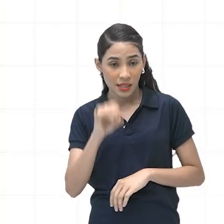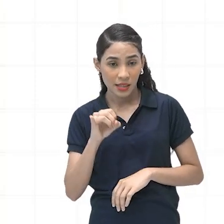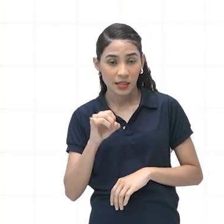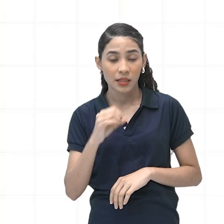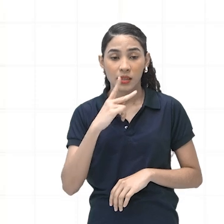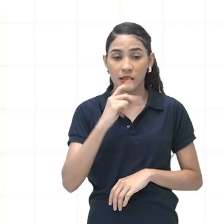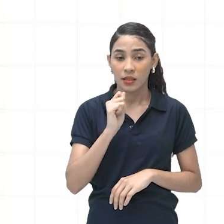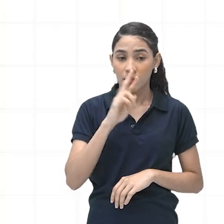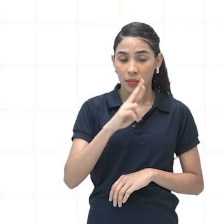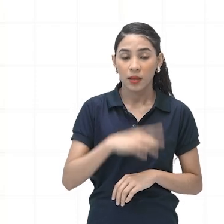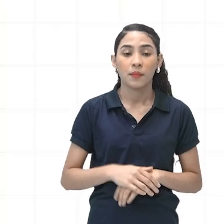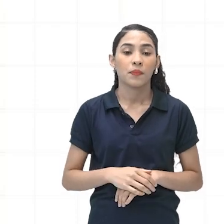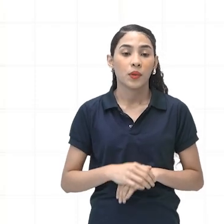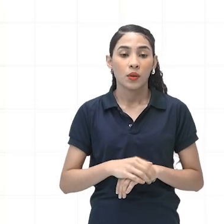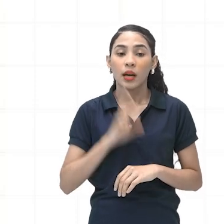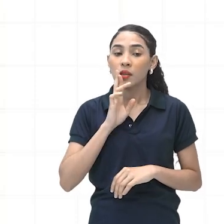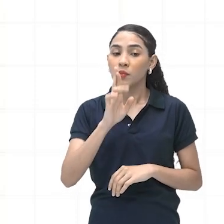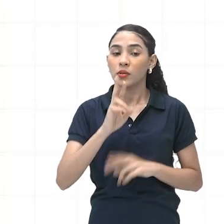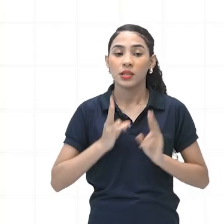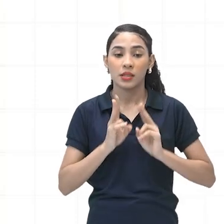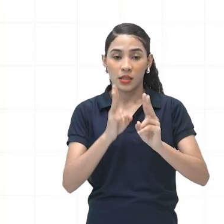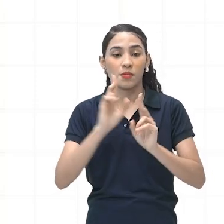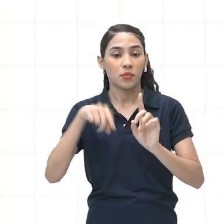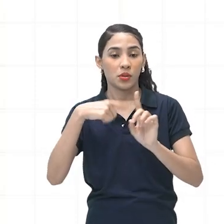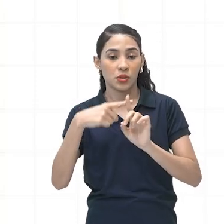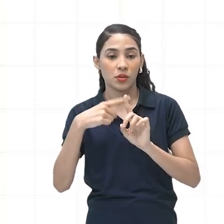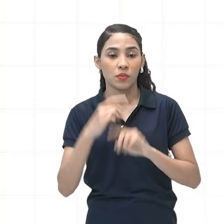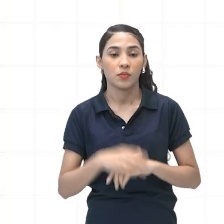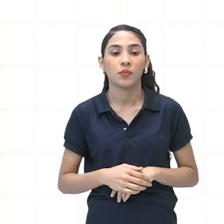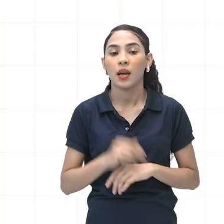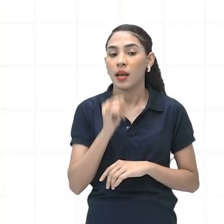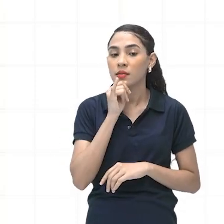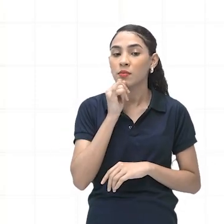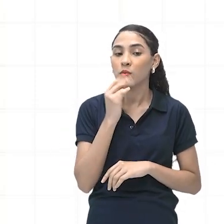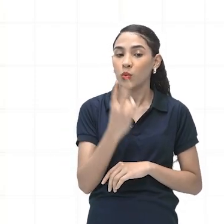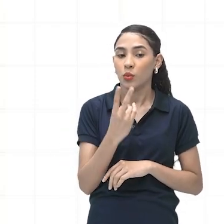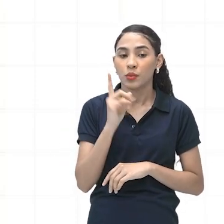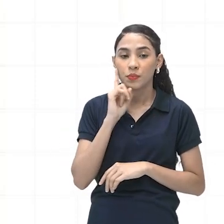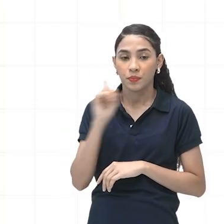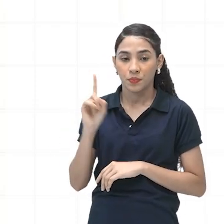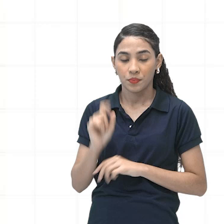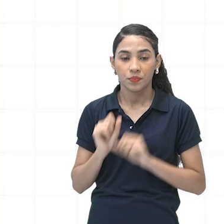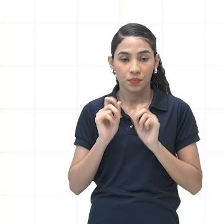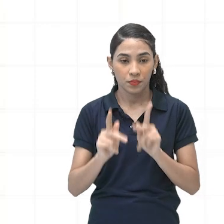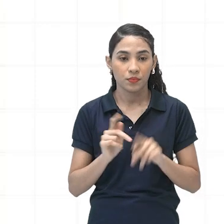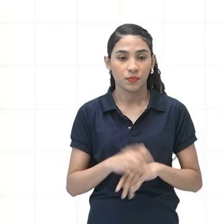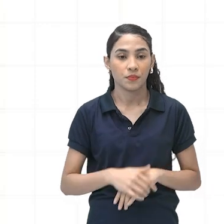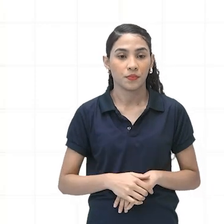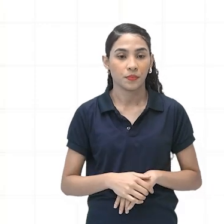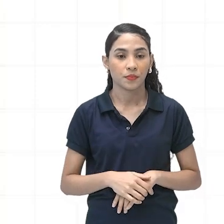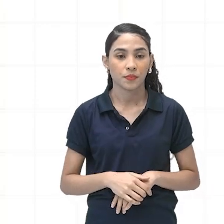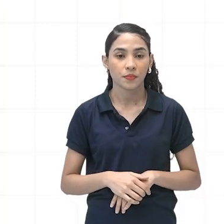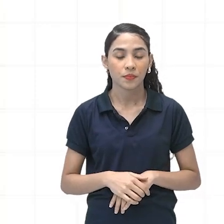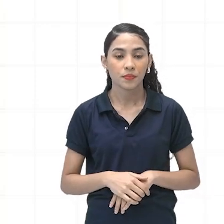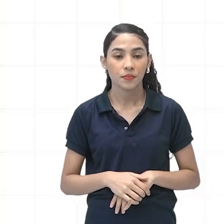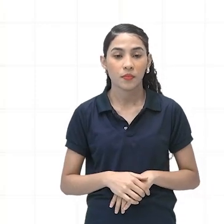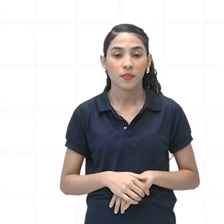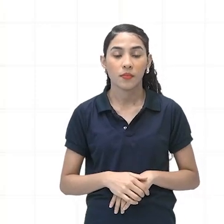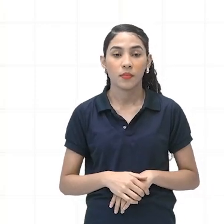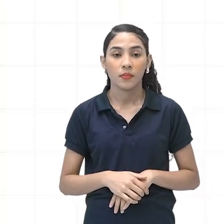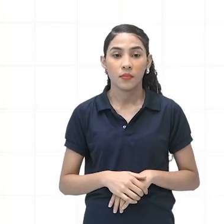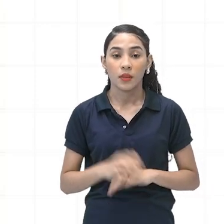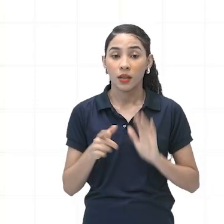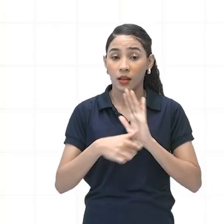for par, o resultado sempre será positivo. 2. Tudo bem? Então, eu tenho